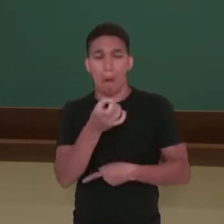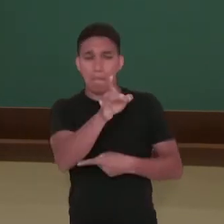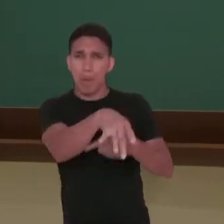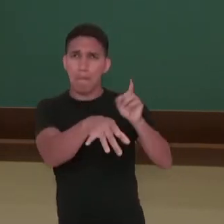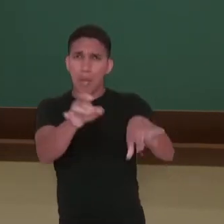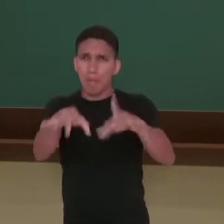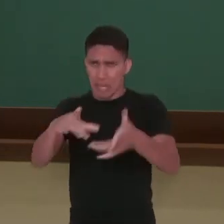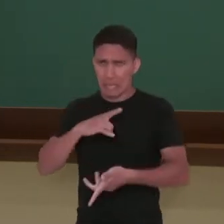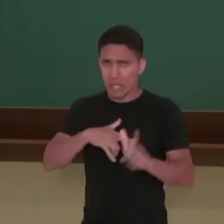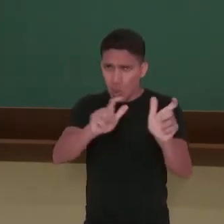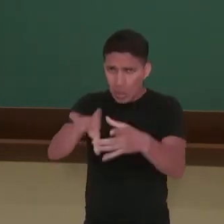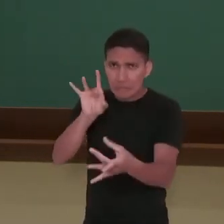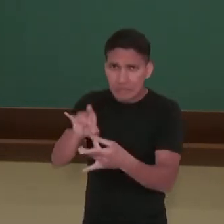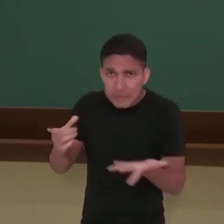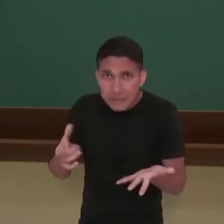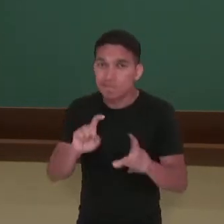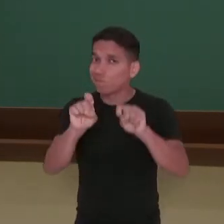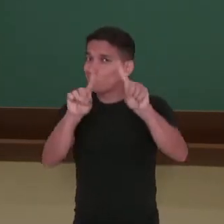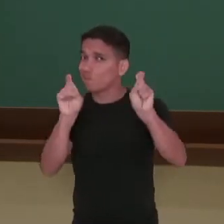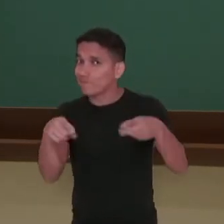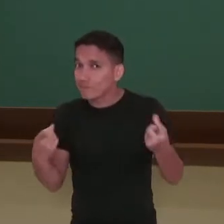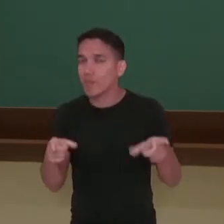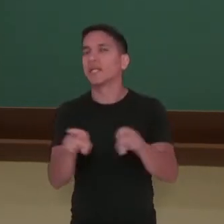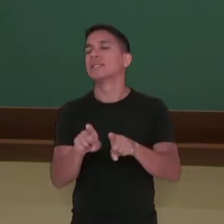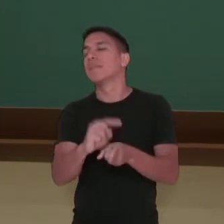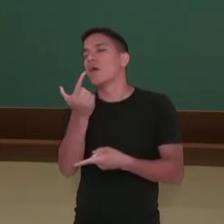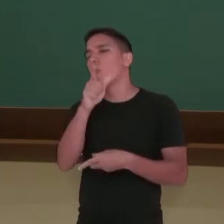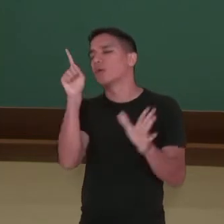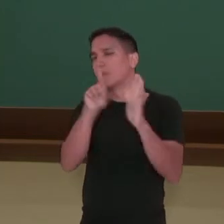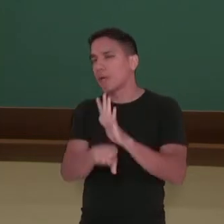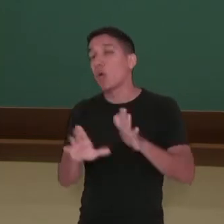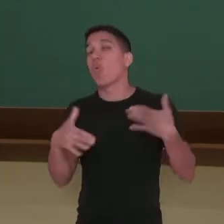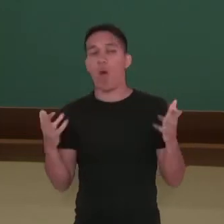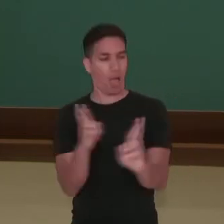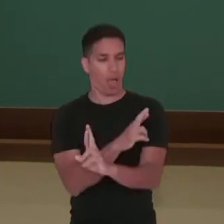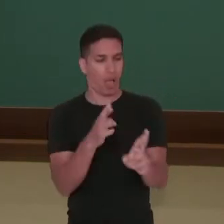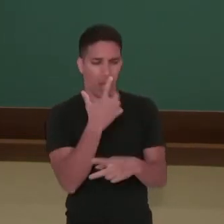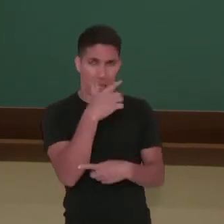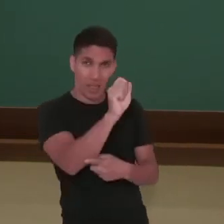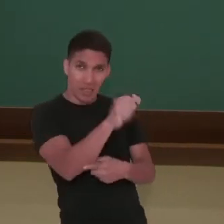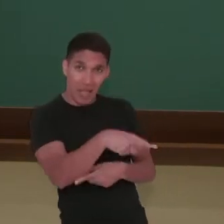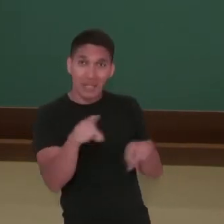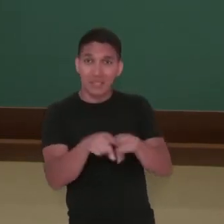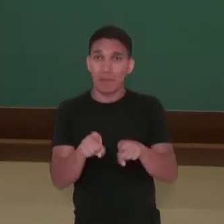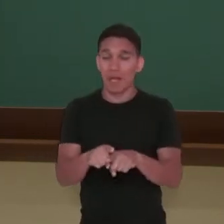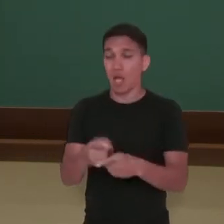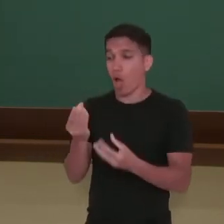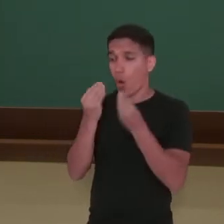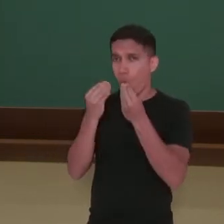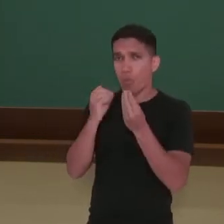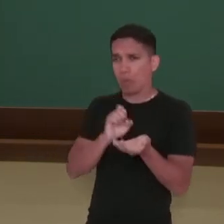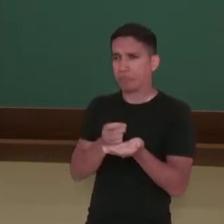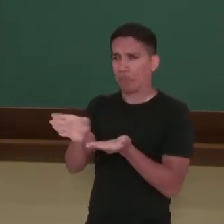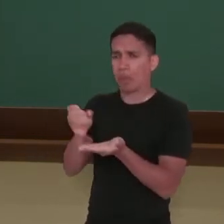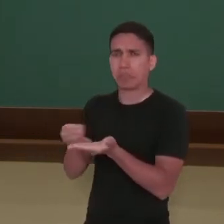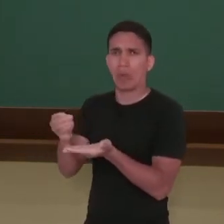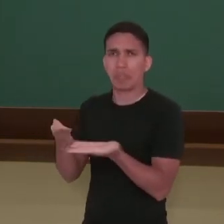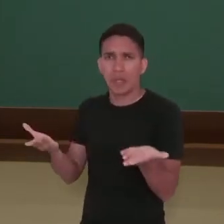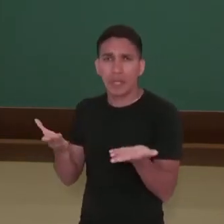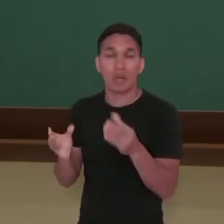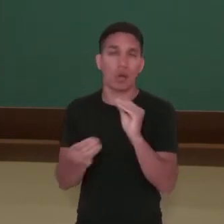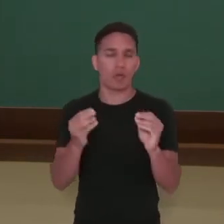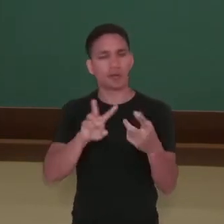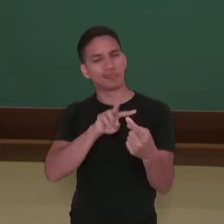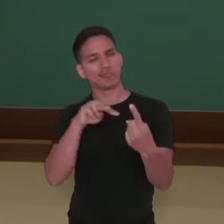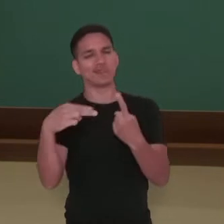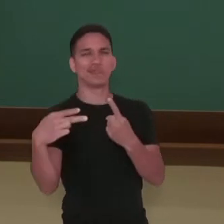lugares apropriados? E mais, qual é a relação de lixo com o desperdício de alimentos? Dentro dessa perspectiva, nós temos